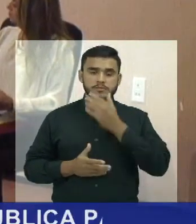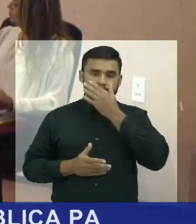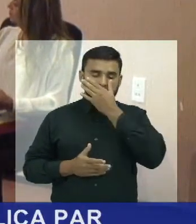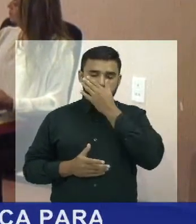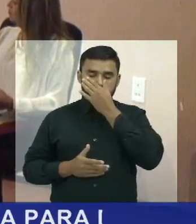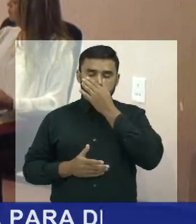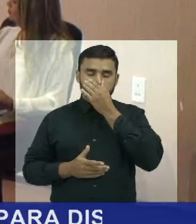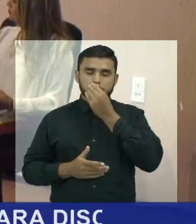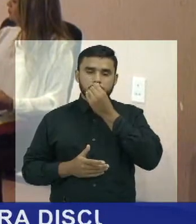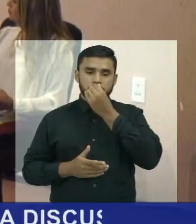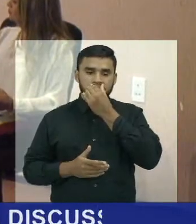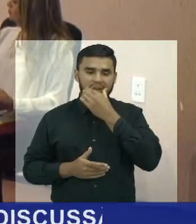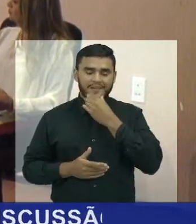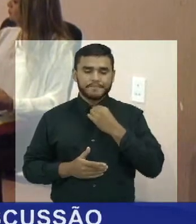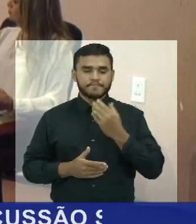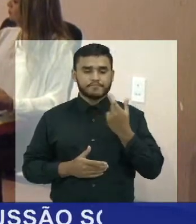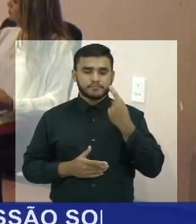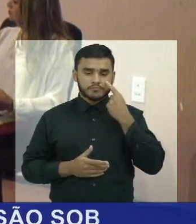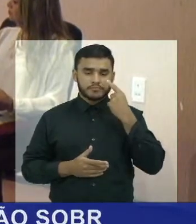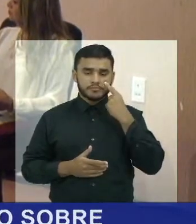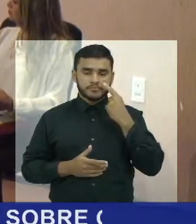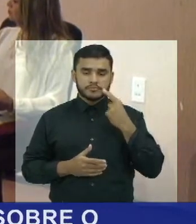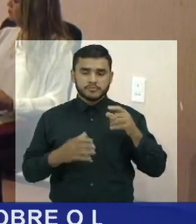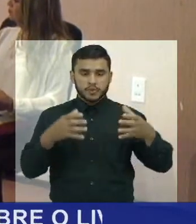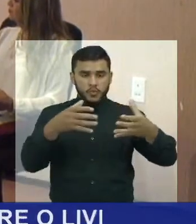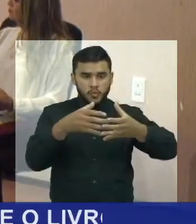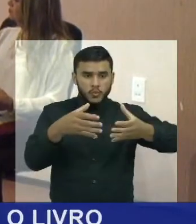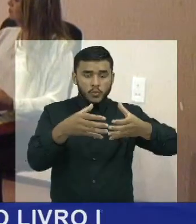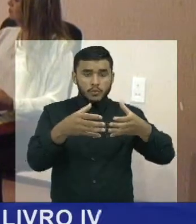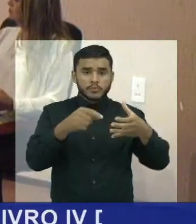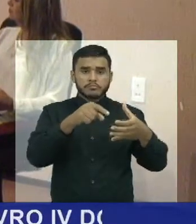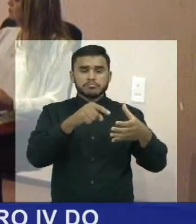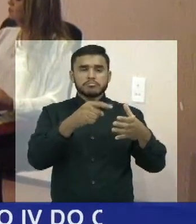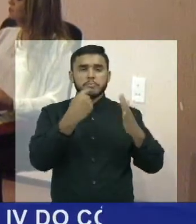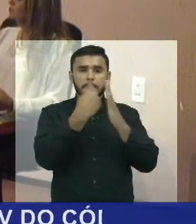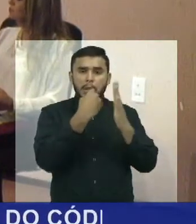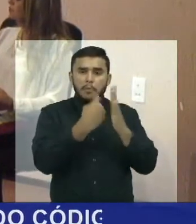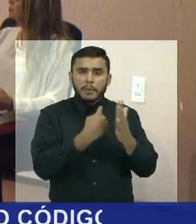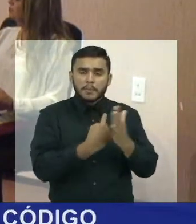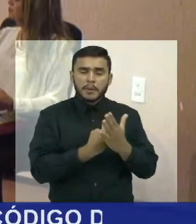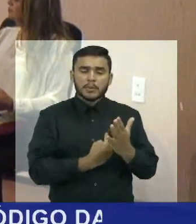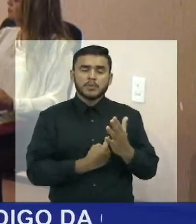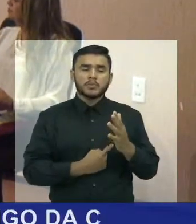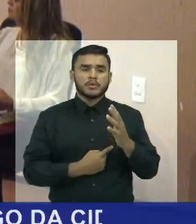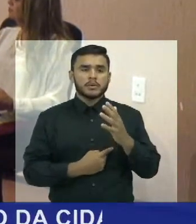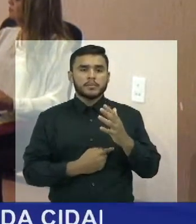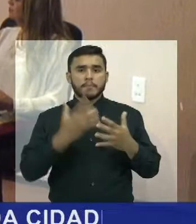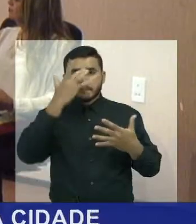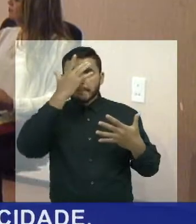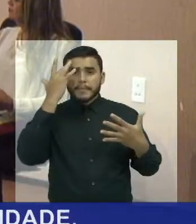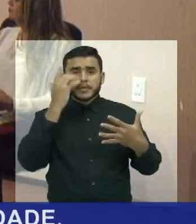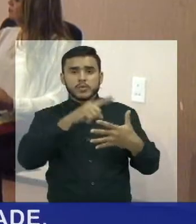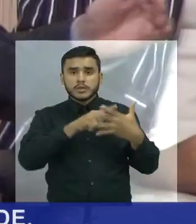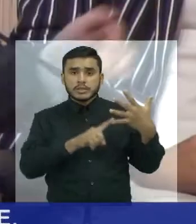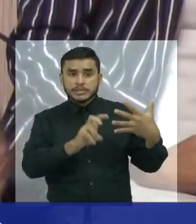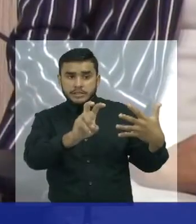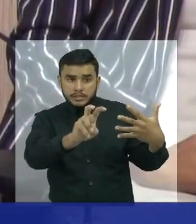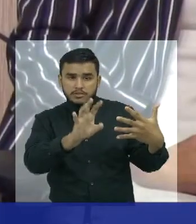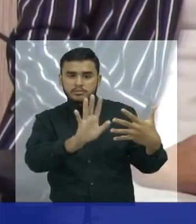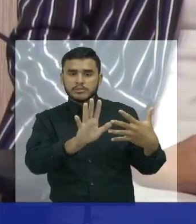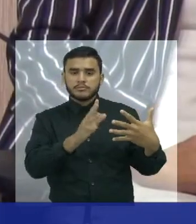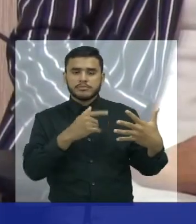Interessante a gente responder em blocos, porque a ideia continua fresca, né? A fala continua fresca e a gente consegue fazer uma remissão mais rápida do que a gente